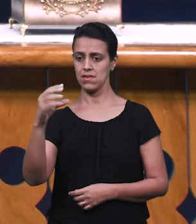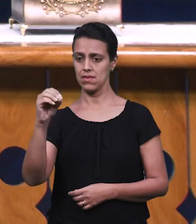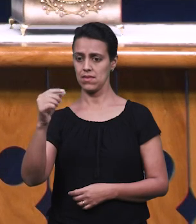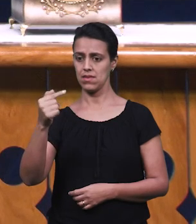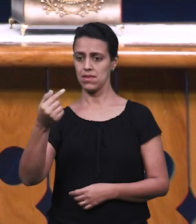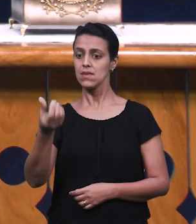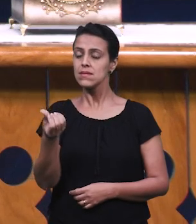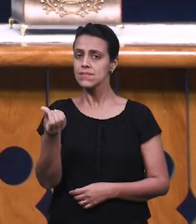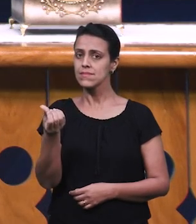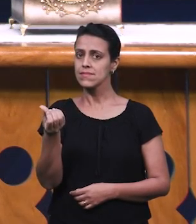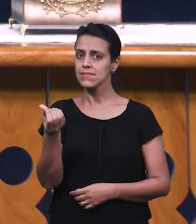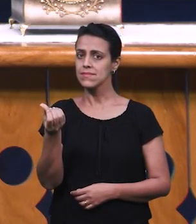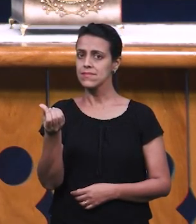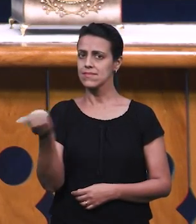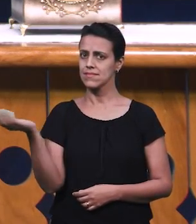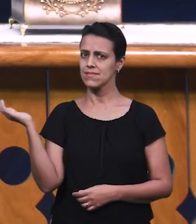707